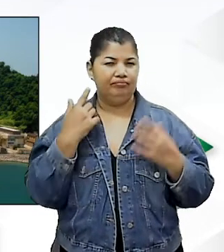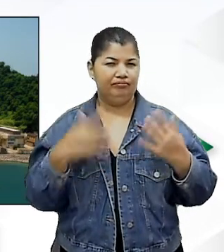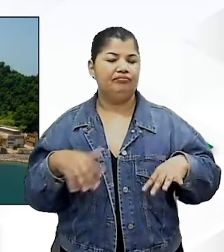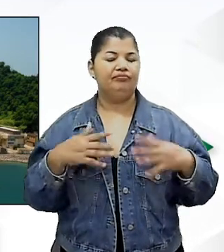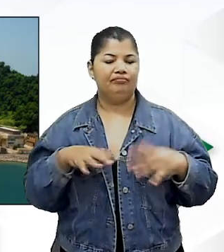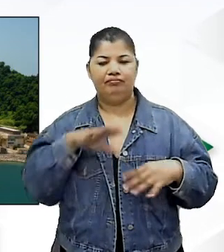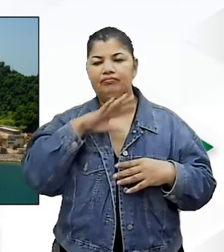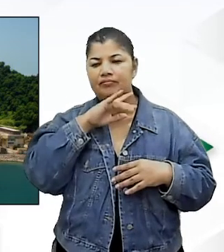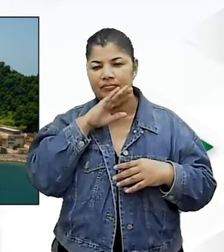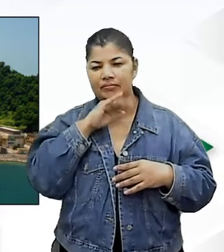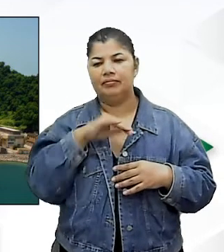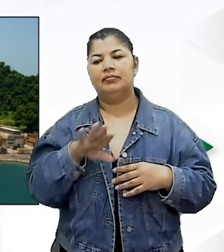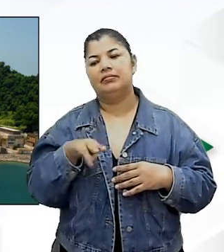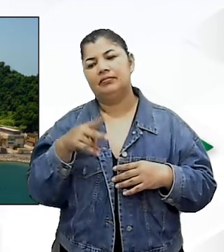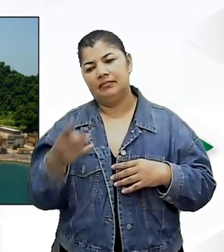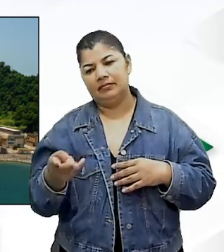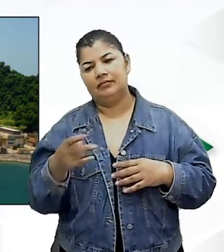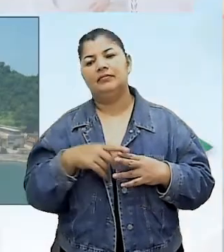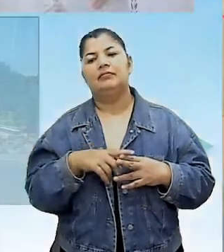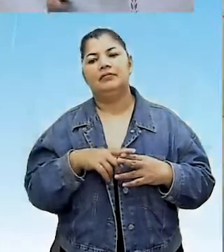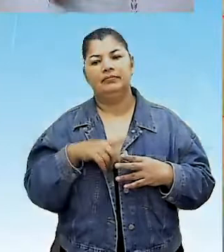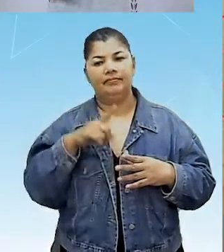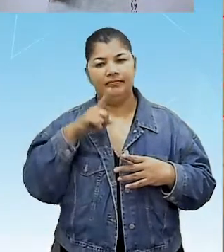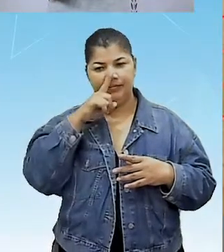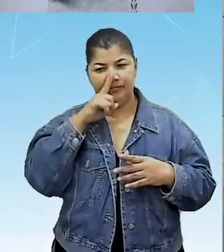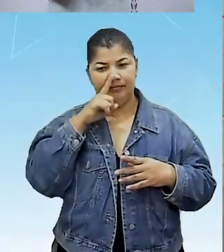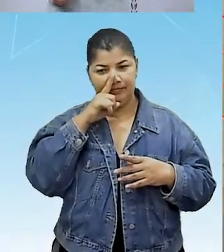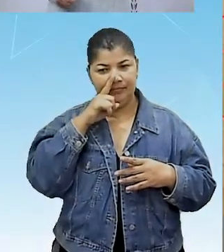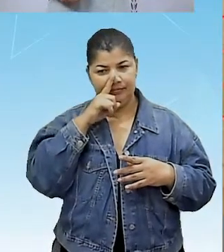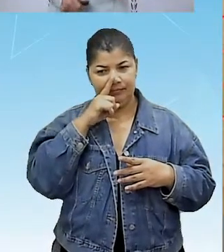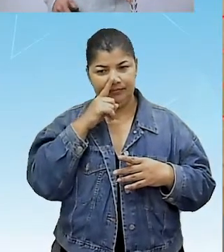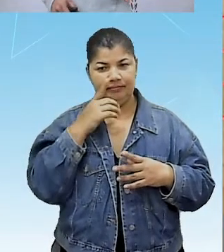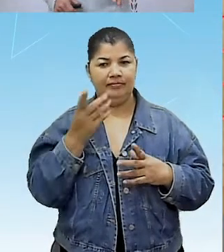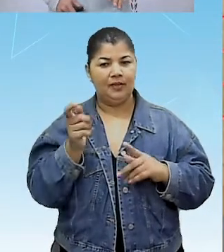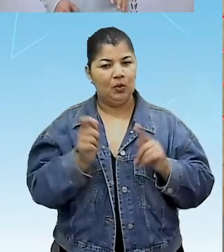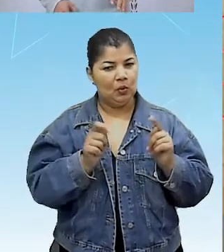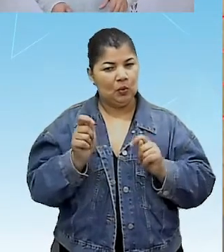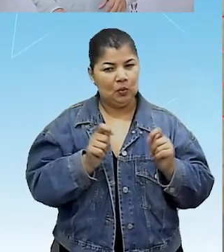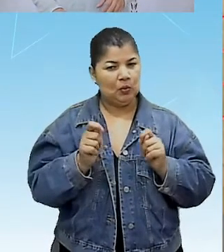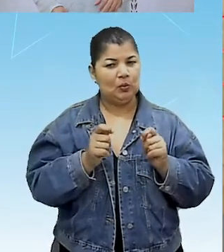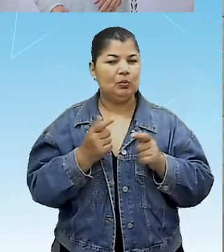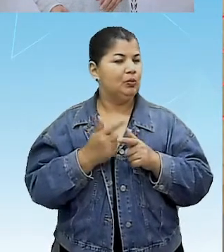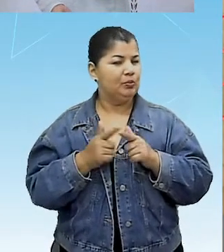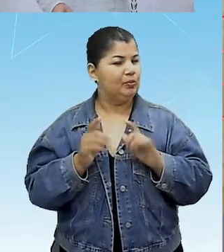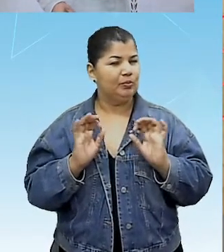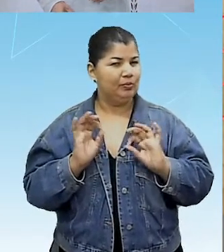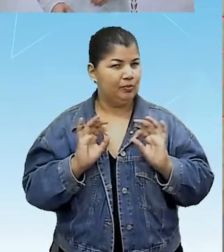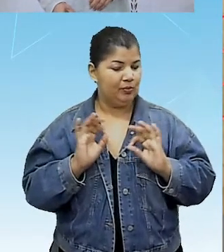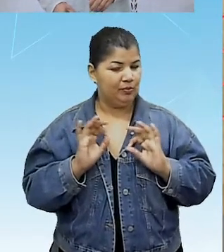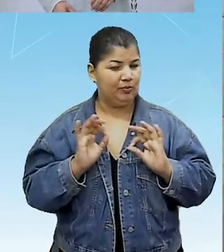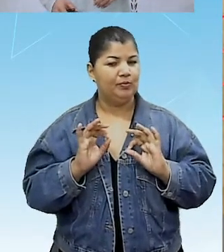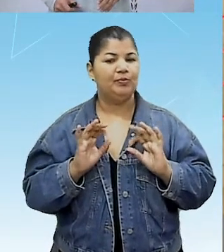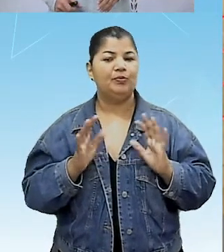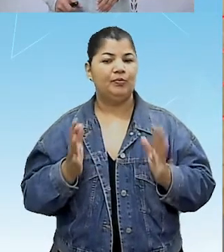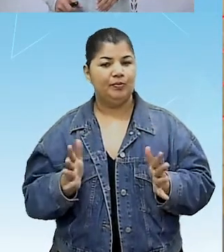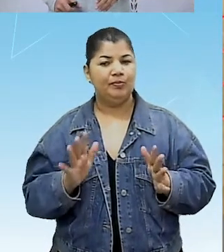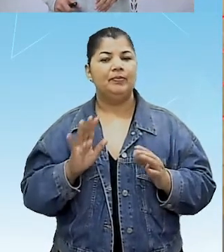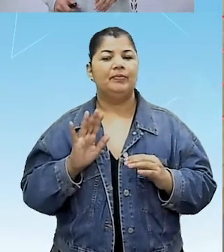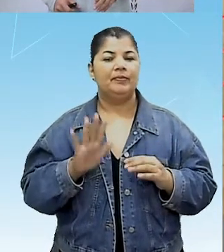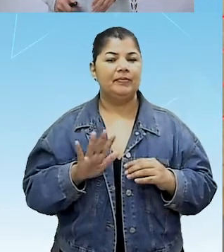ruim. Essa daí é super perigosa, quando bem controlada não tem problema nenhum, mas tem que